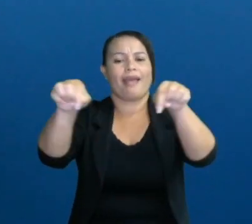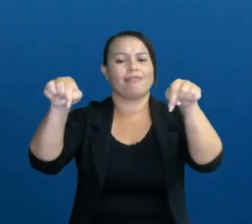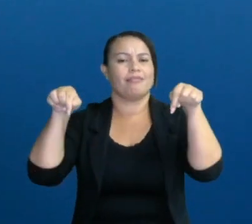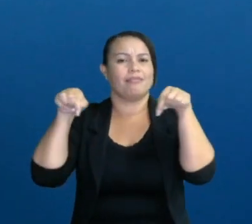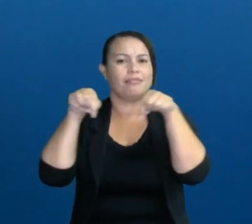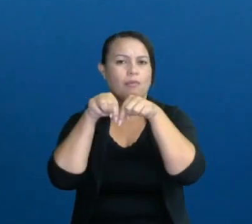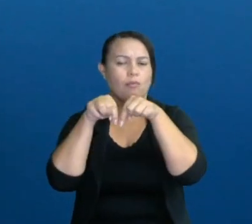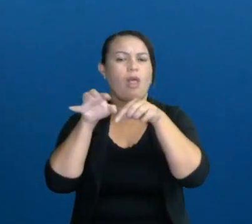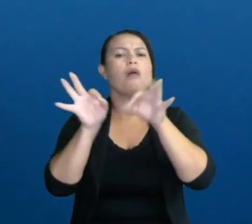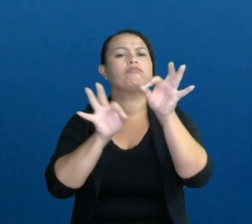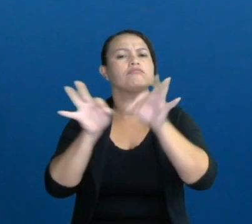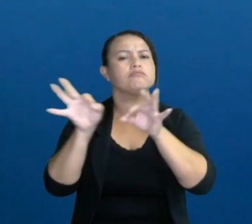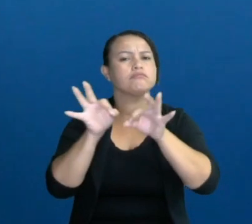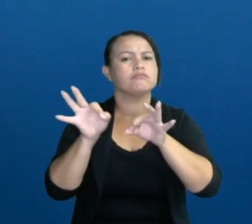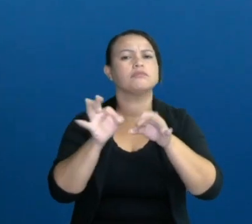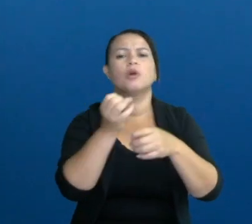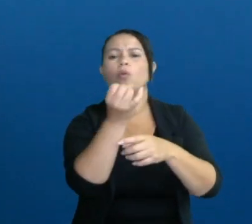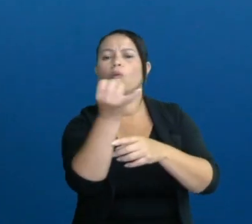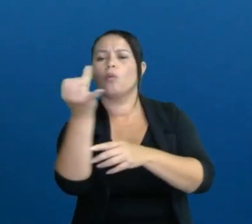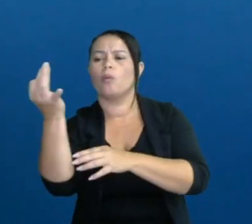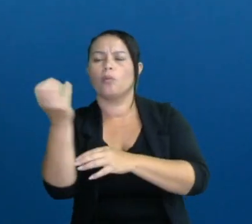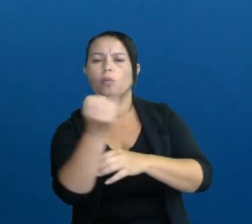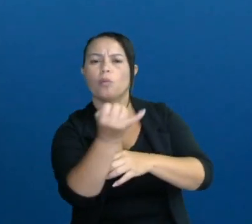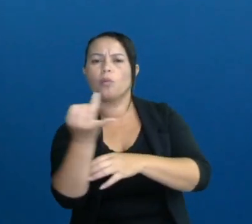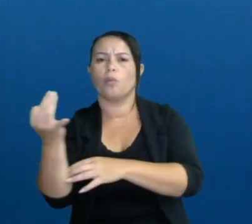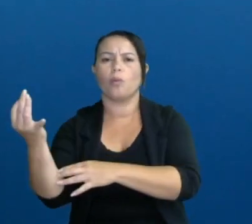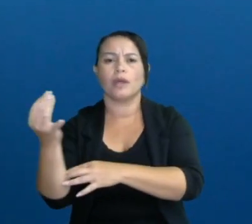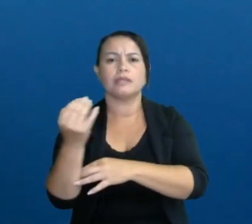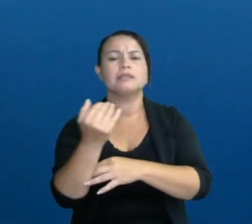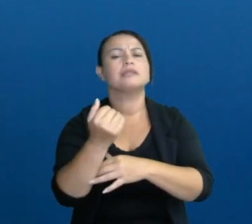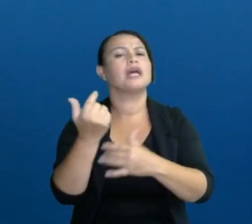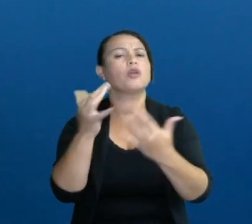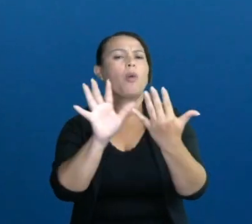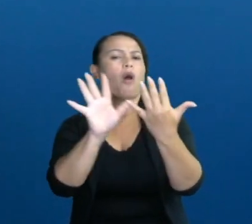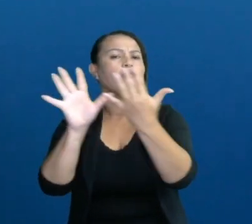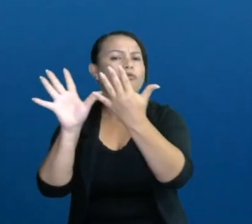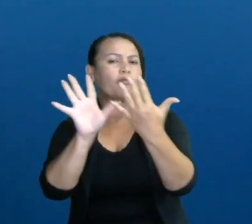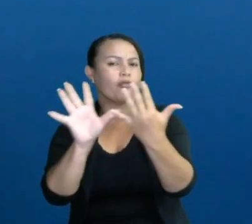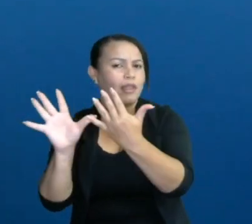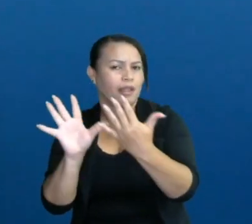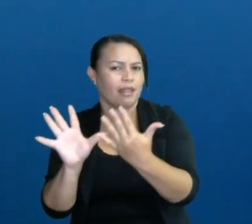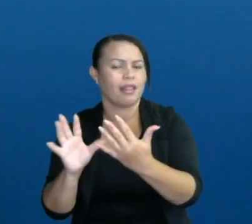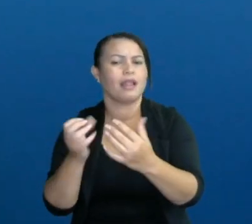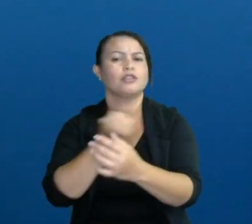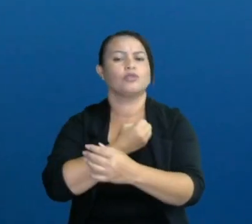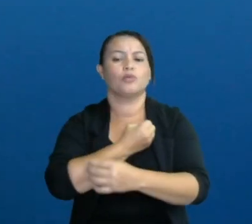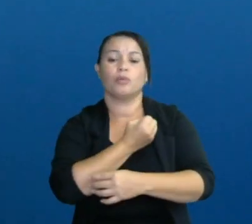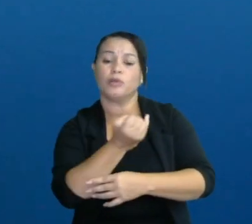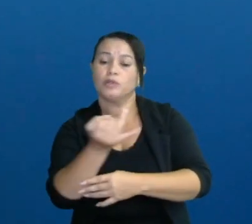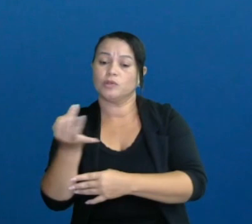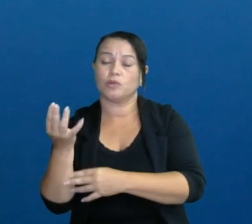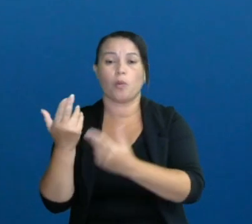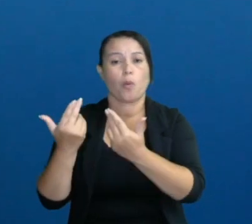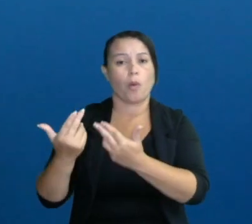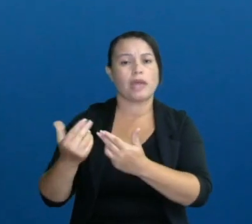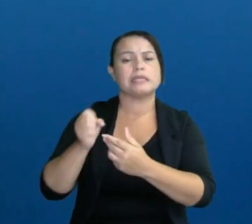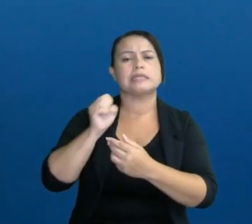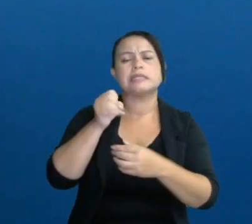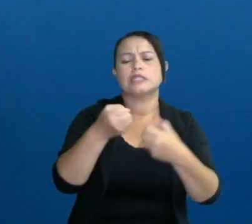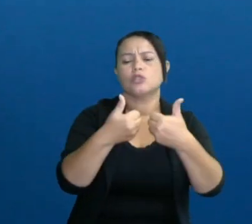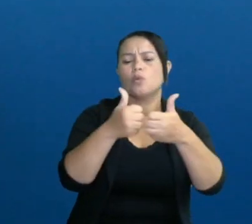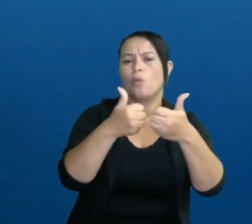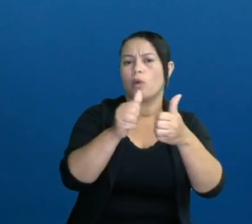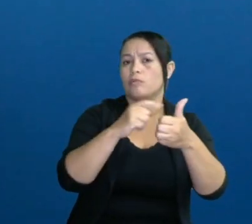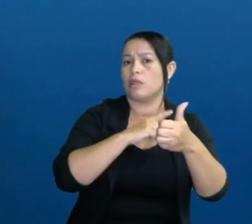gente colocar as quantidades em fileiras de números iguais, certo? Então, ó, se no ônibus